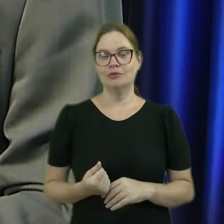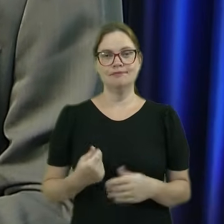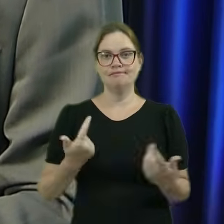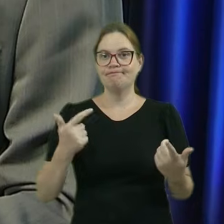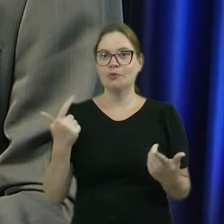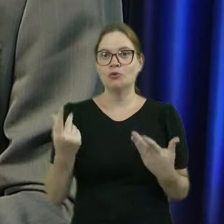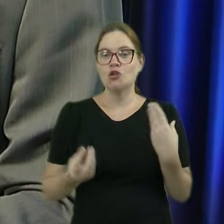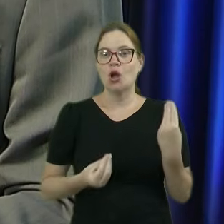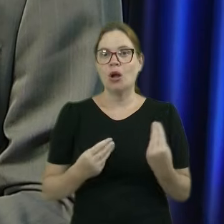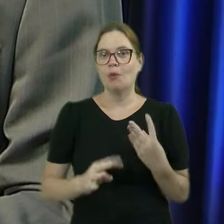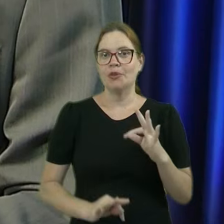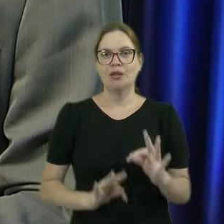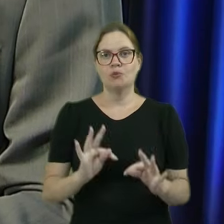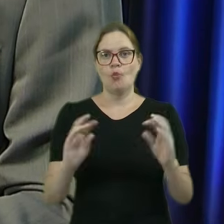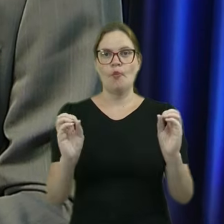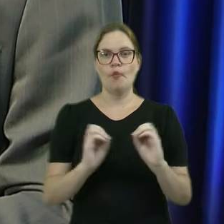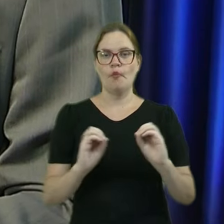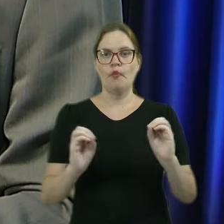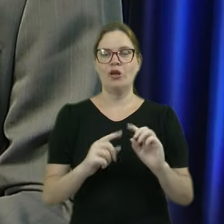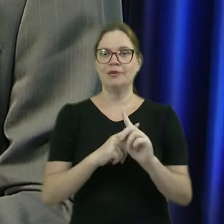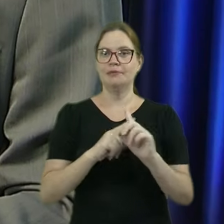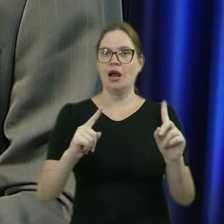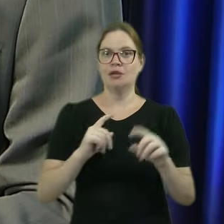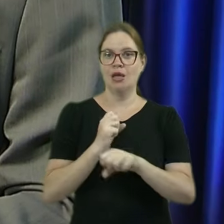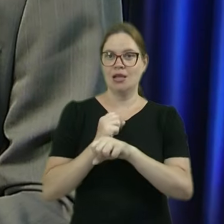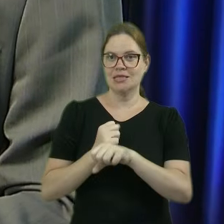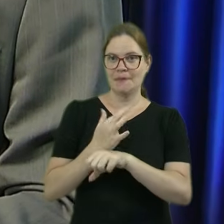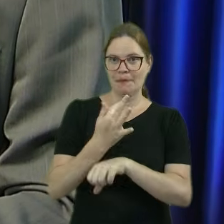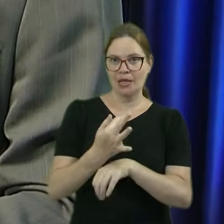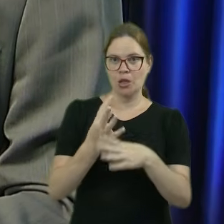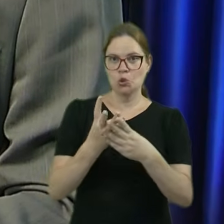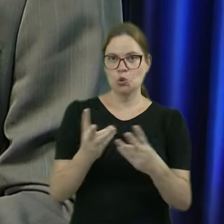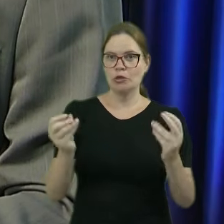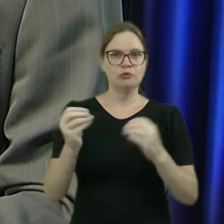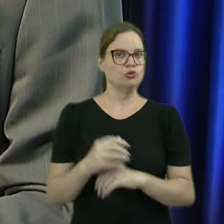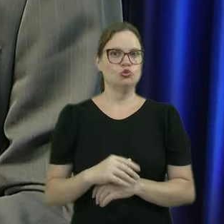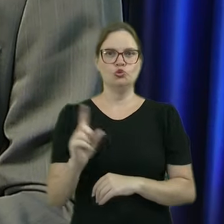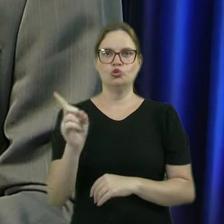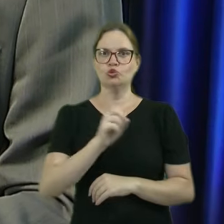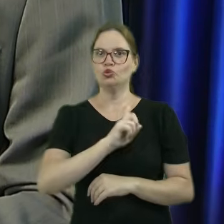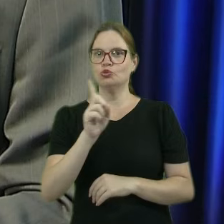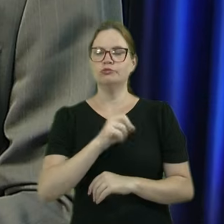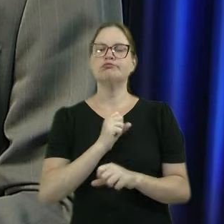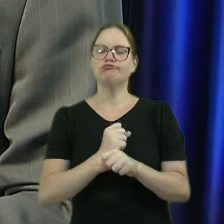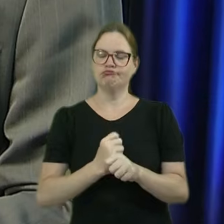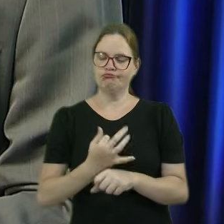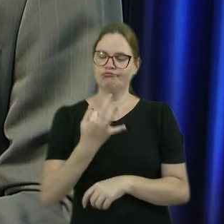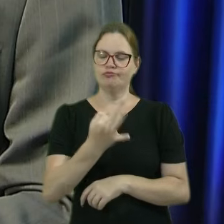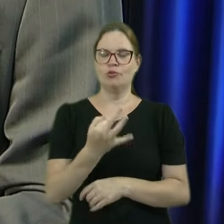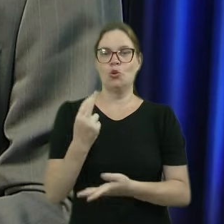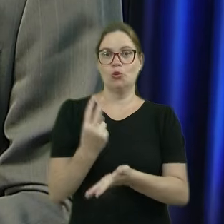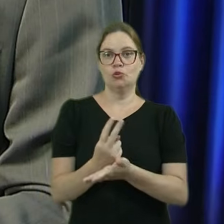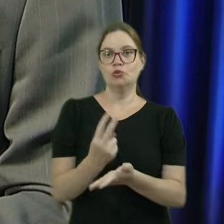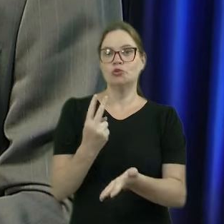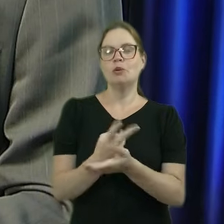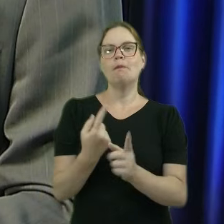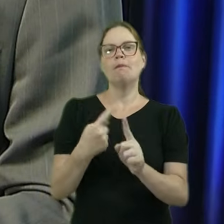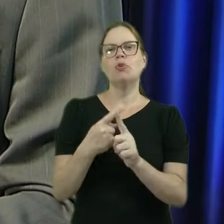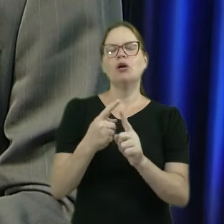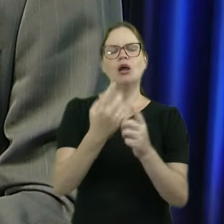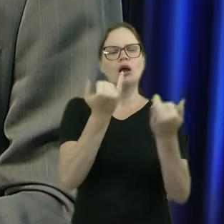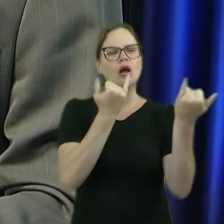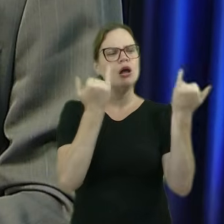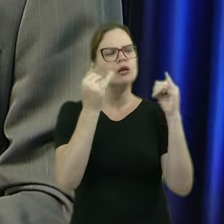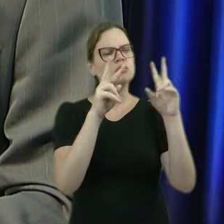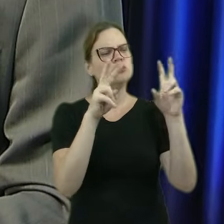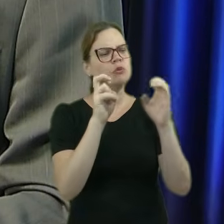Mas a sua esperança não se esgotou, porque ela ouviu falar que